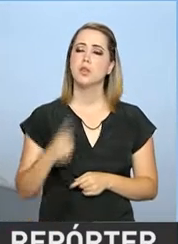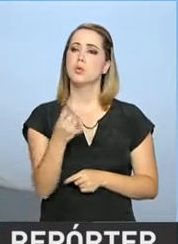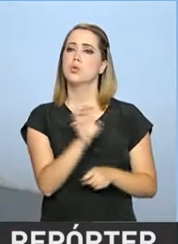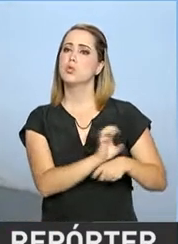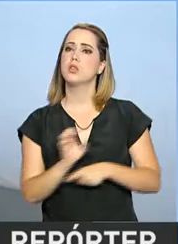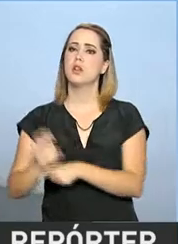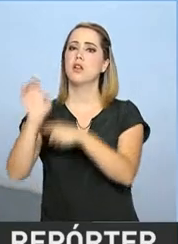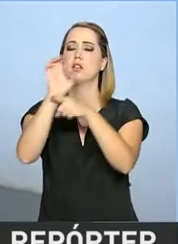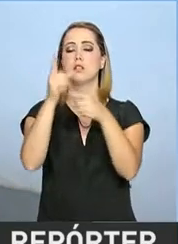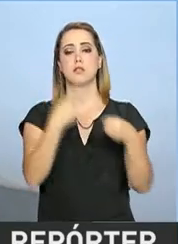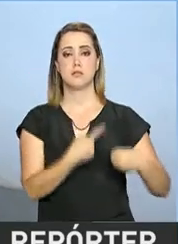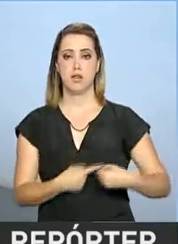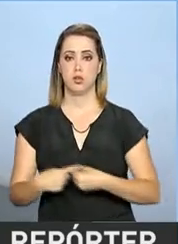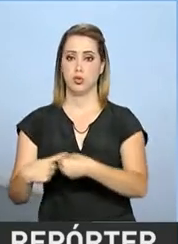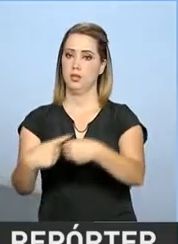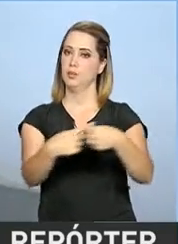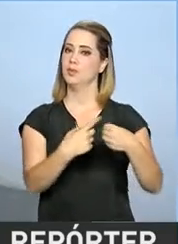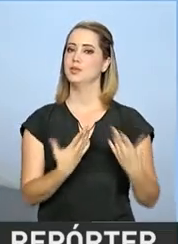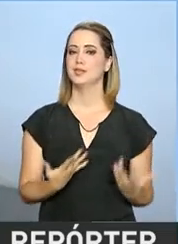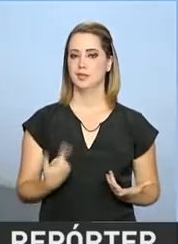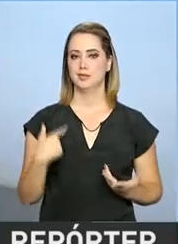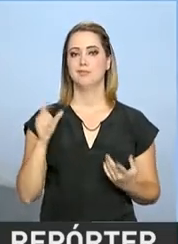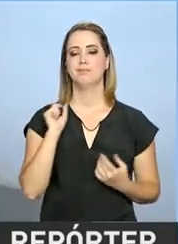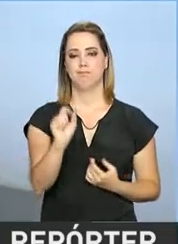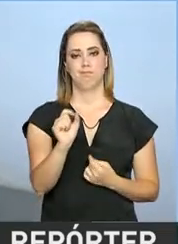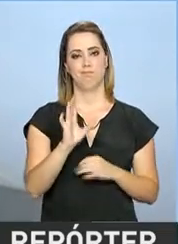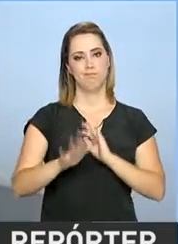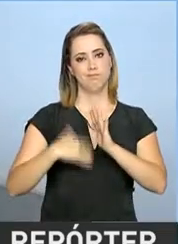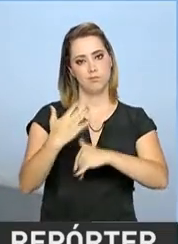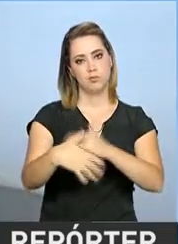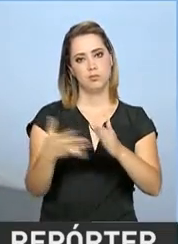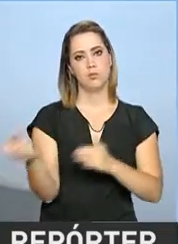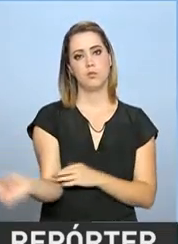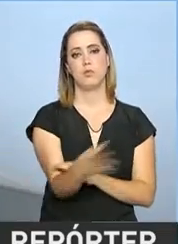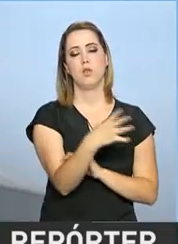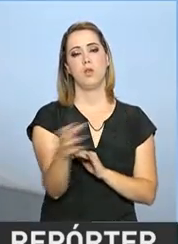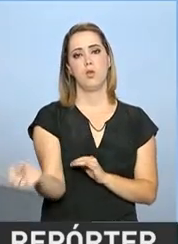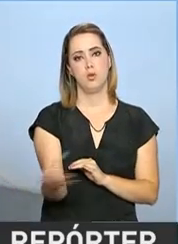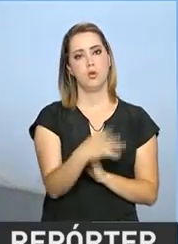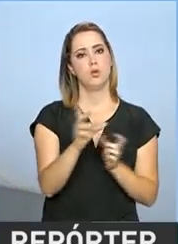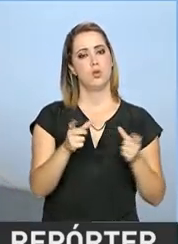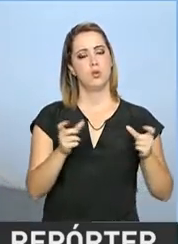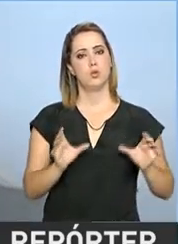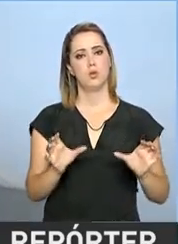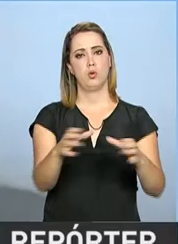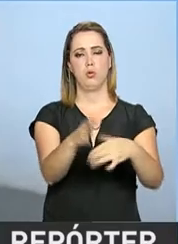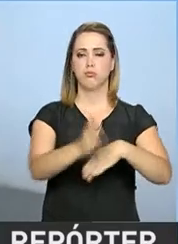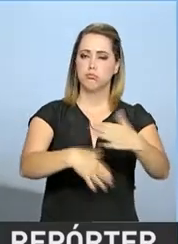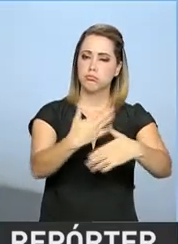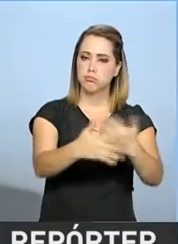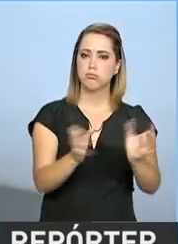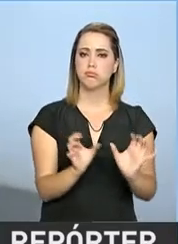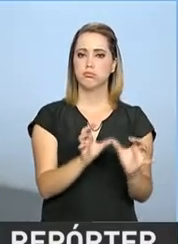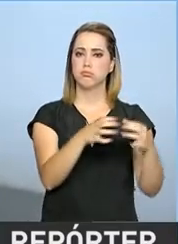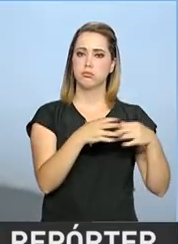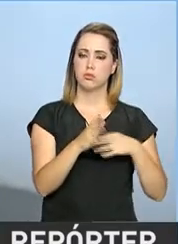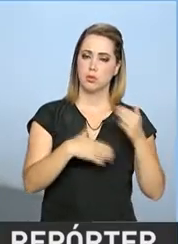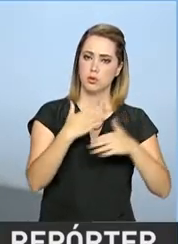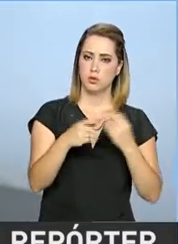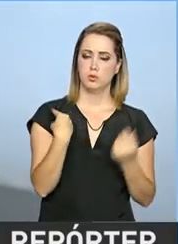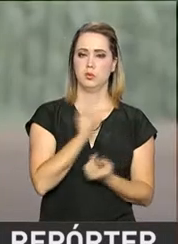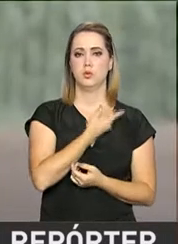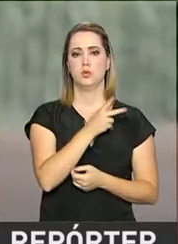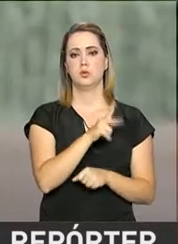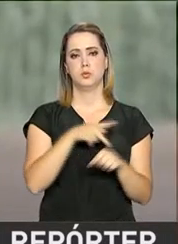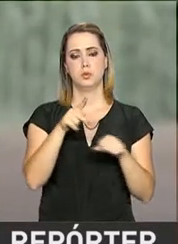do governo municipal, não é? Para gerar novos polos de desenvolvimento para o nosso